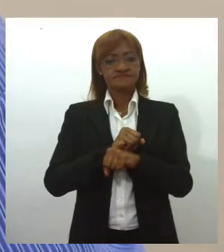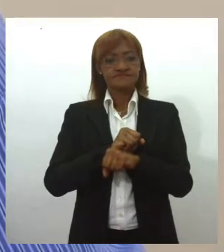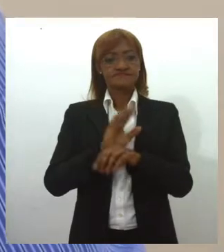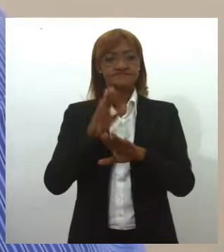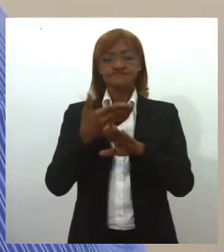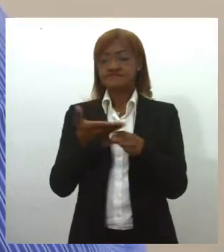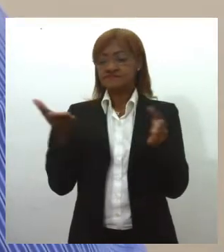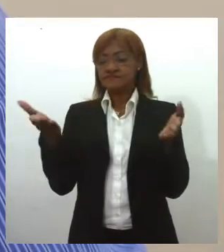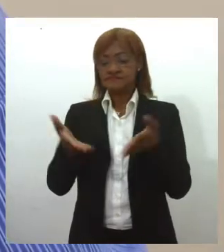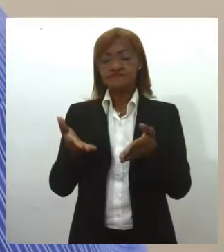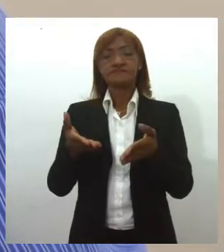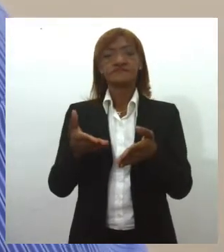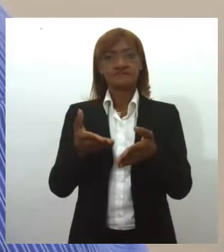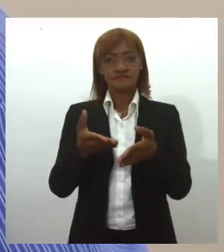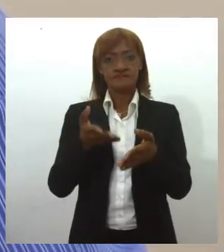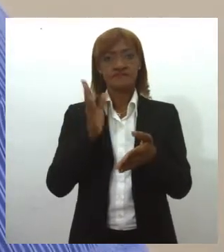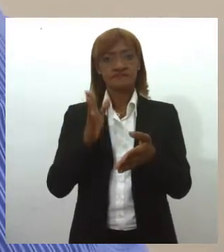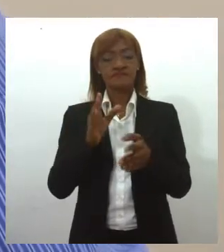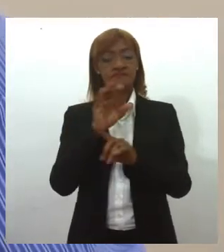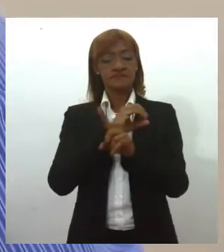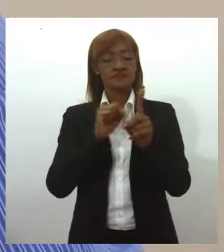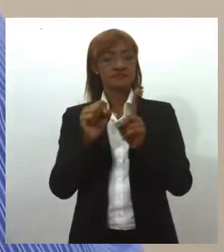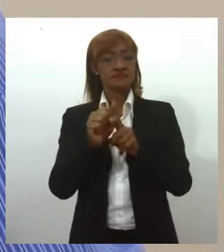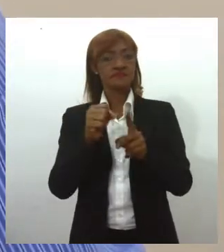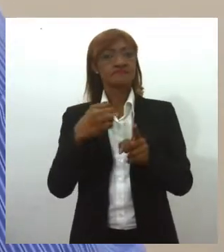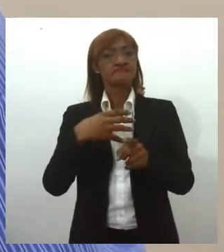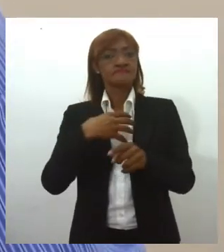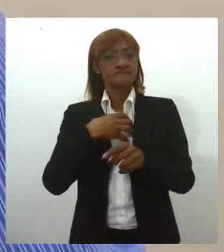grande preconceito da sociedade, em